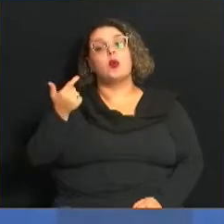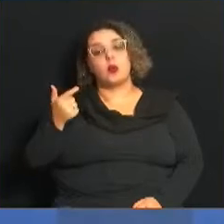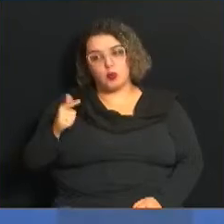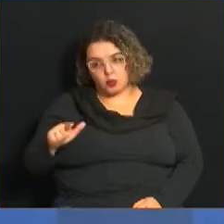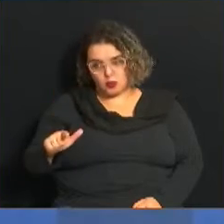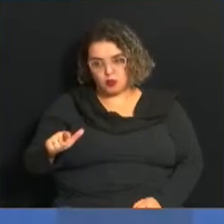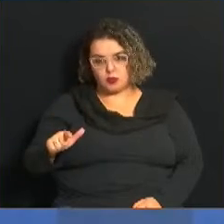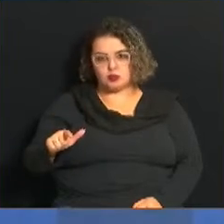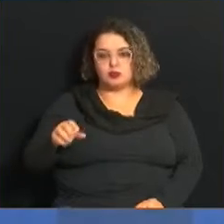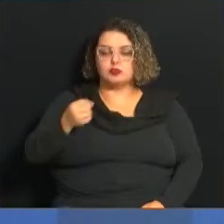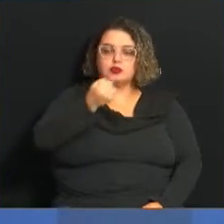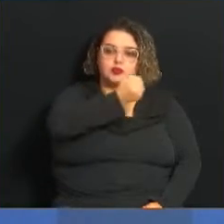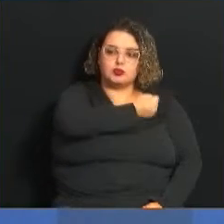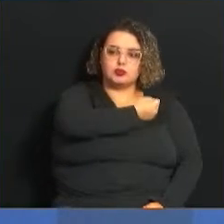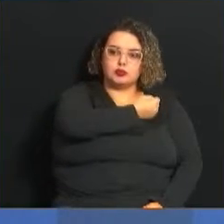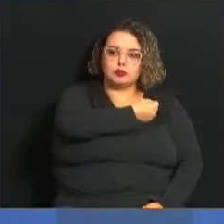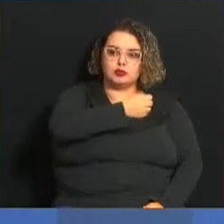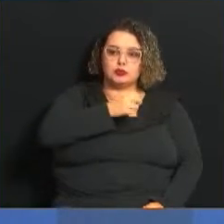últimos números de